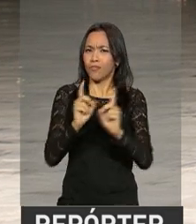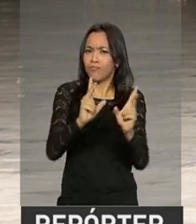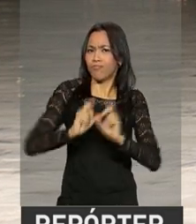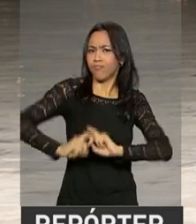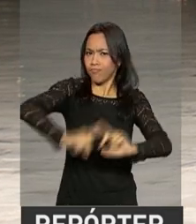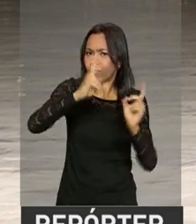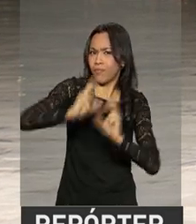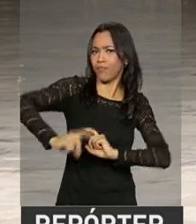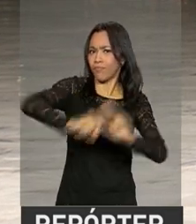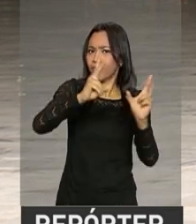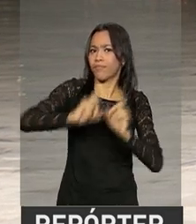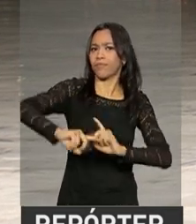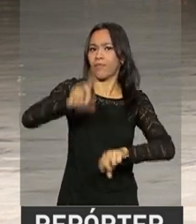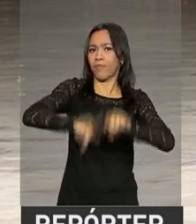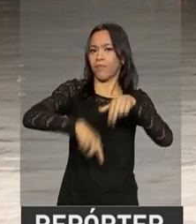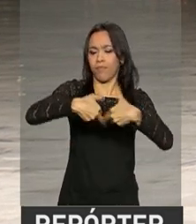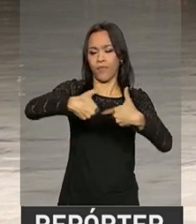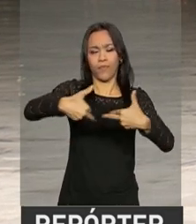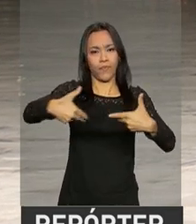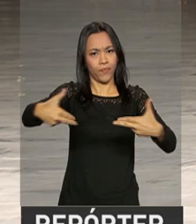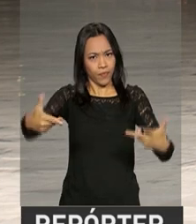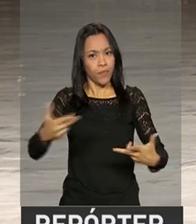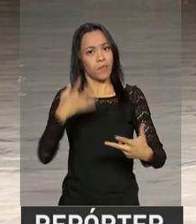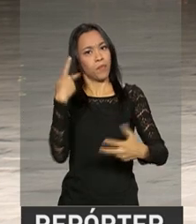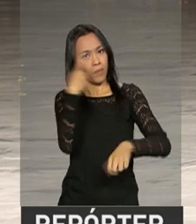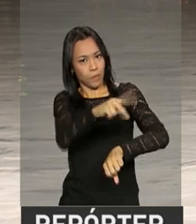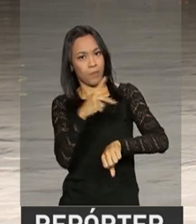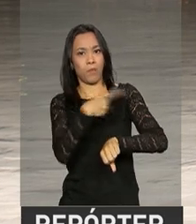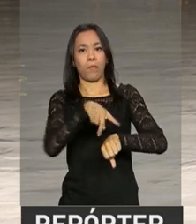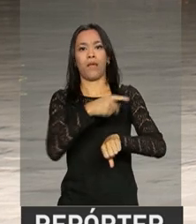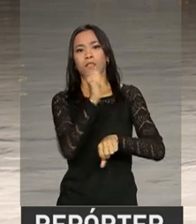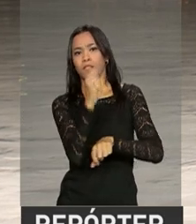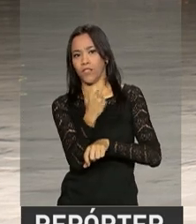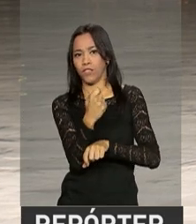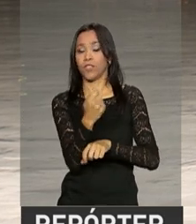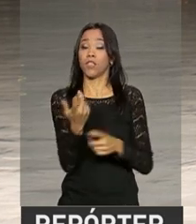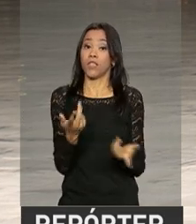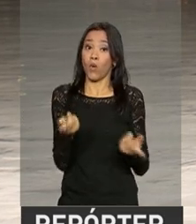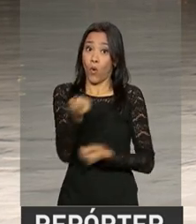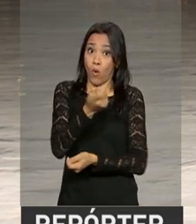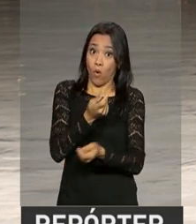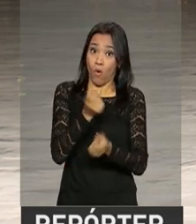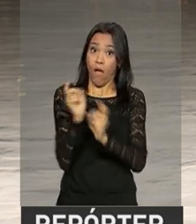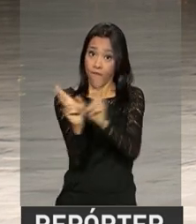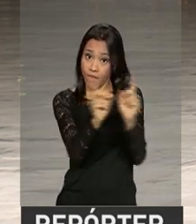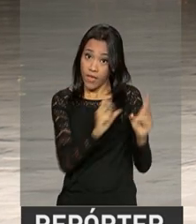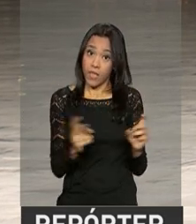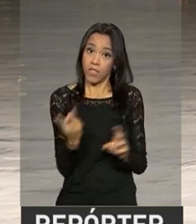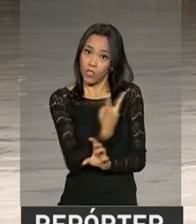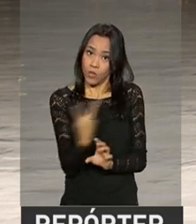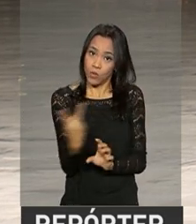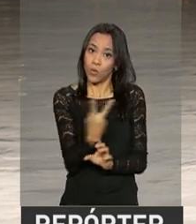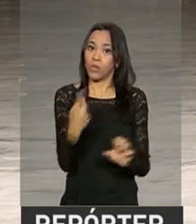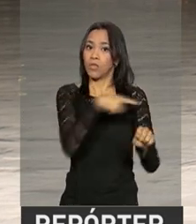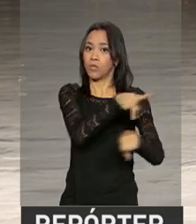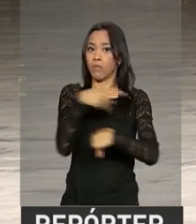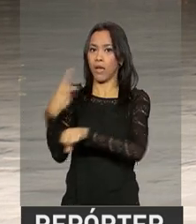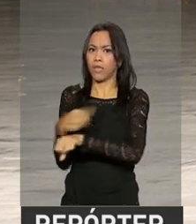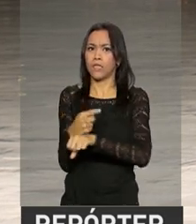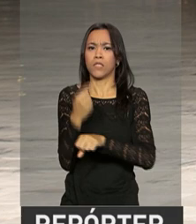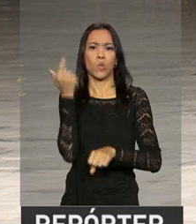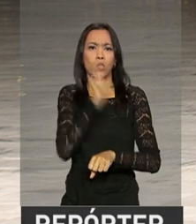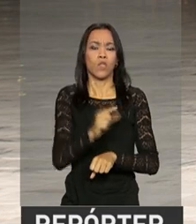também o principal fornecedor de produtos para o país vizinho o comércio o fluxo comercial entre os dois países atingiu